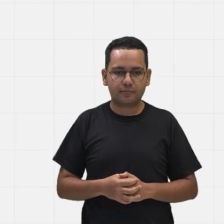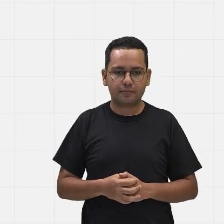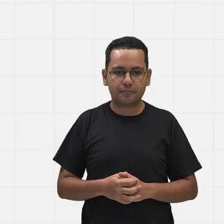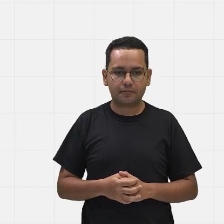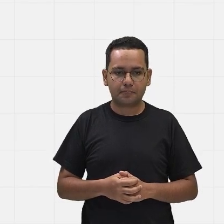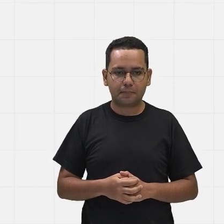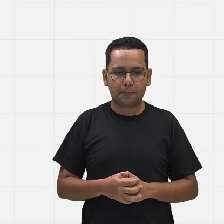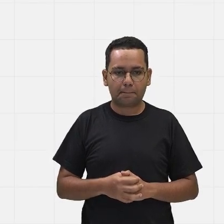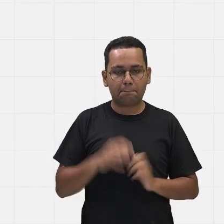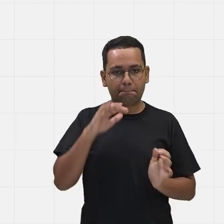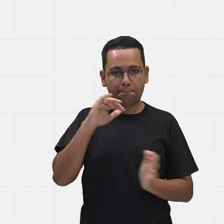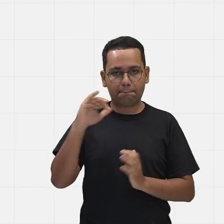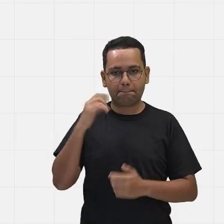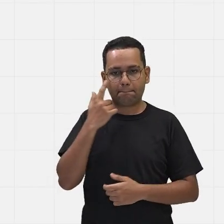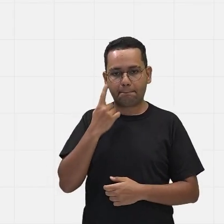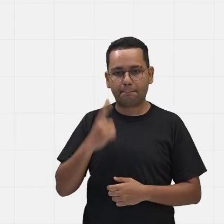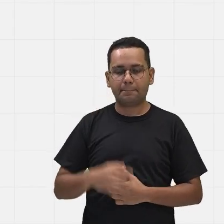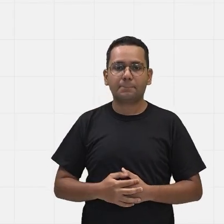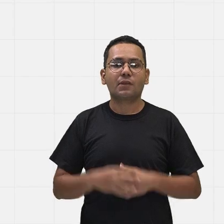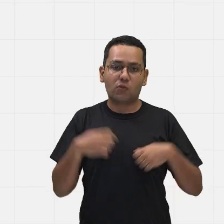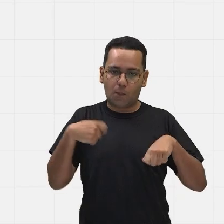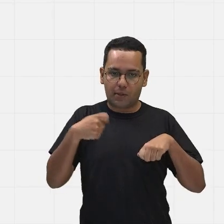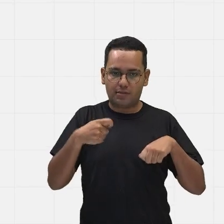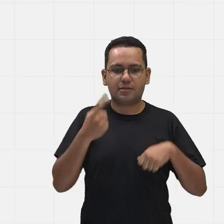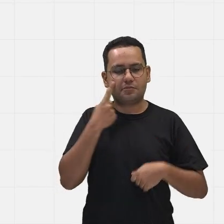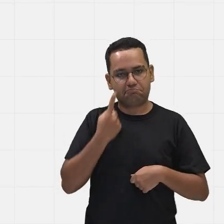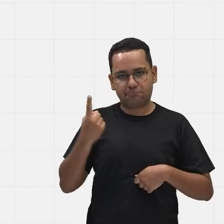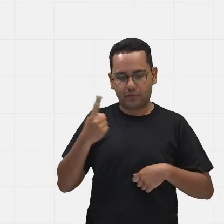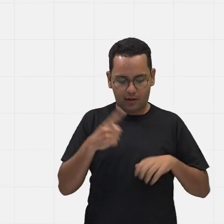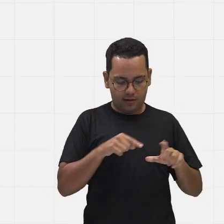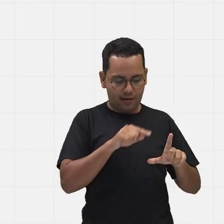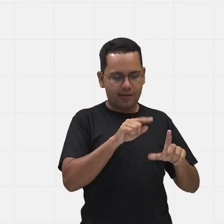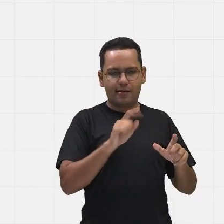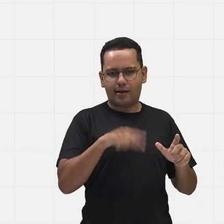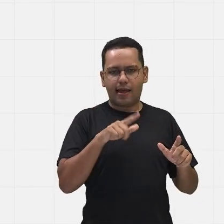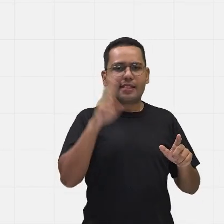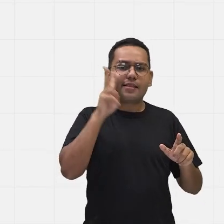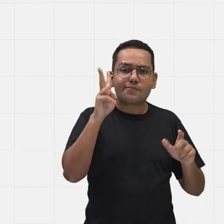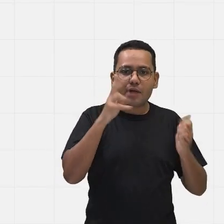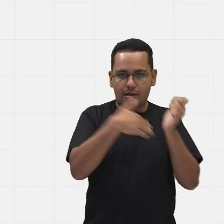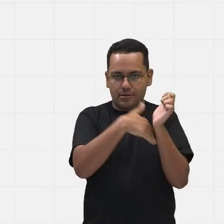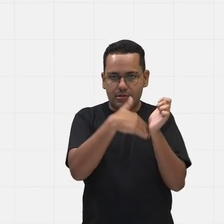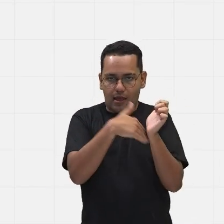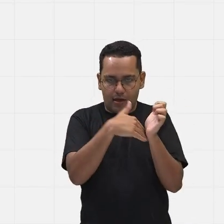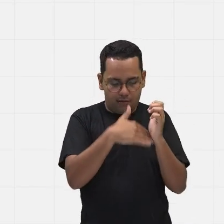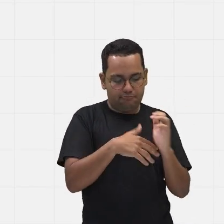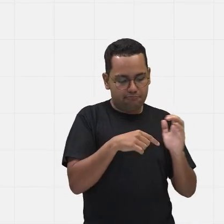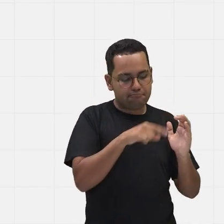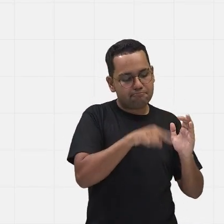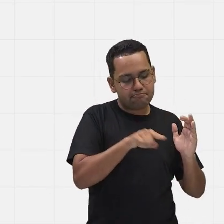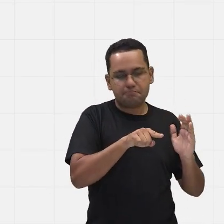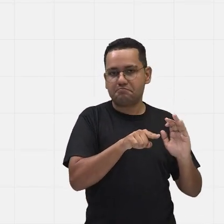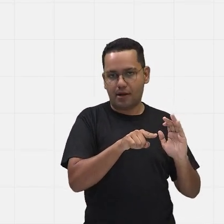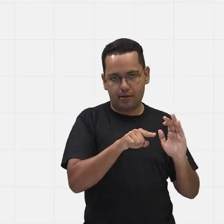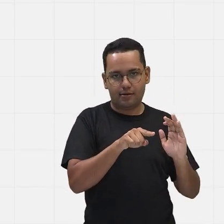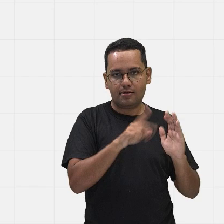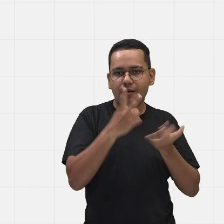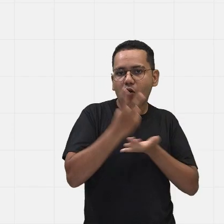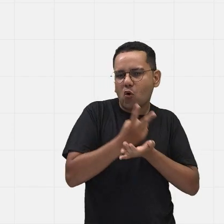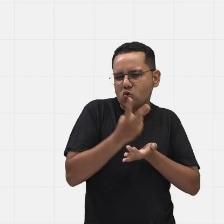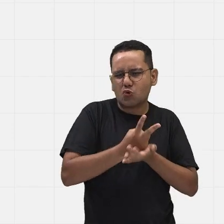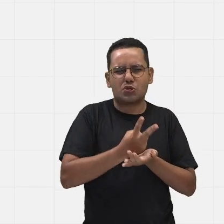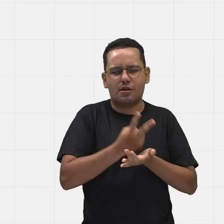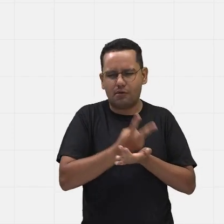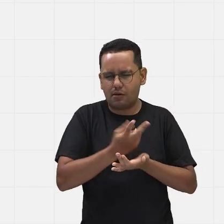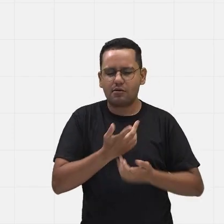Aí você pode marcar a opção salvar a senha, né? Caso você queira utilizar uma outra vez, no